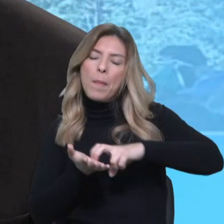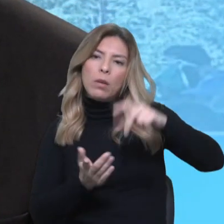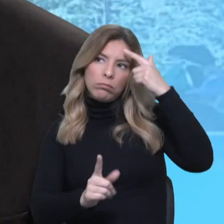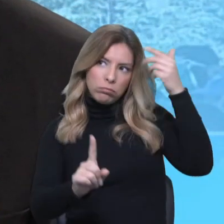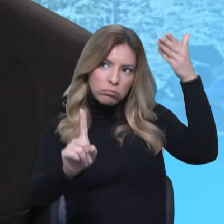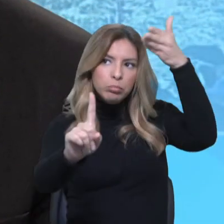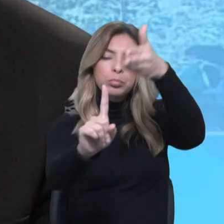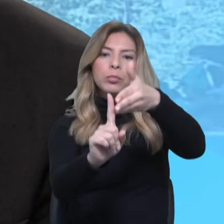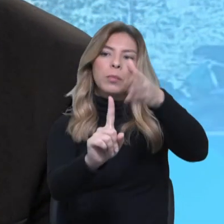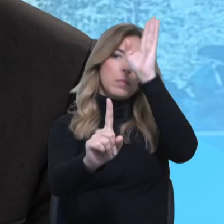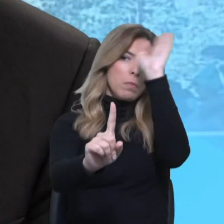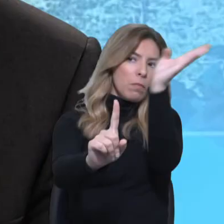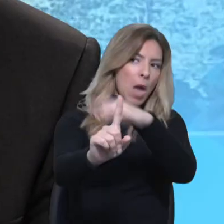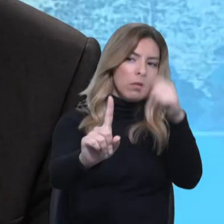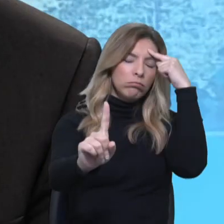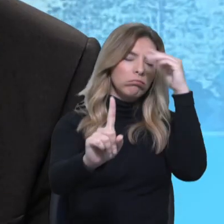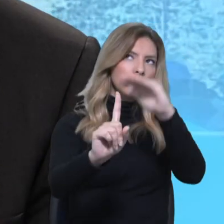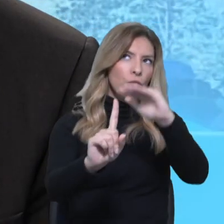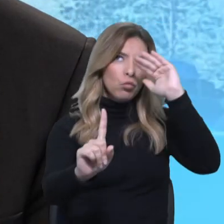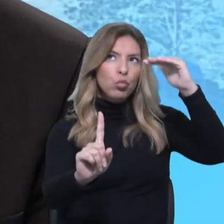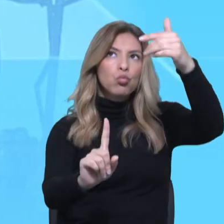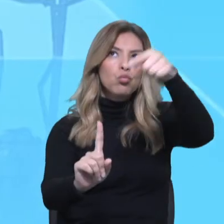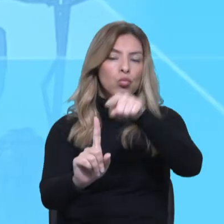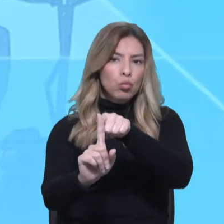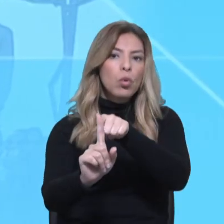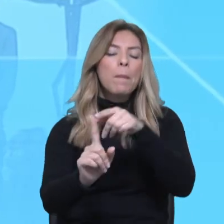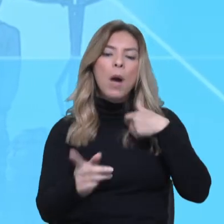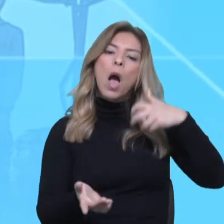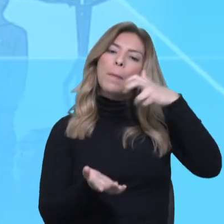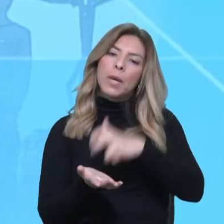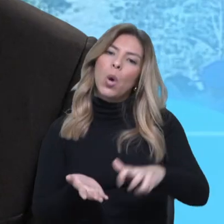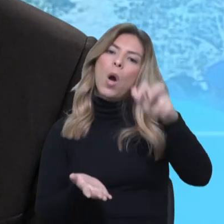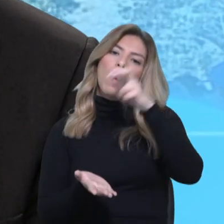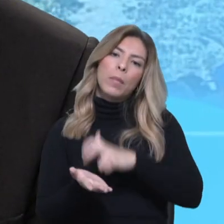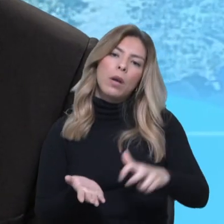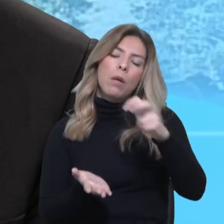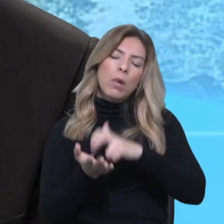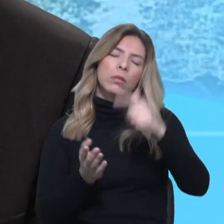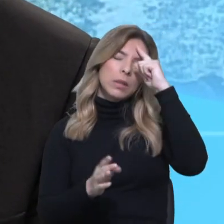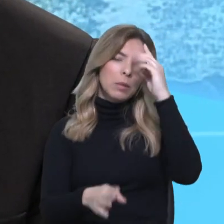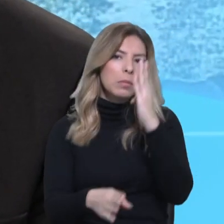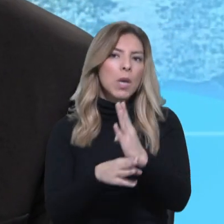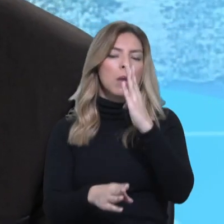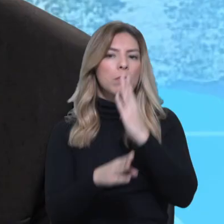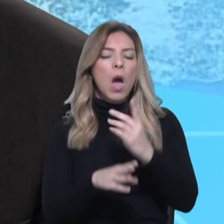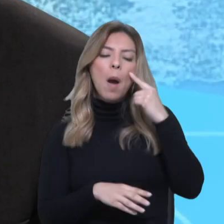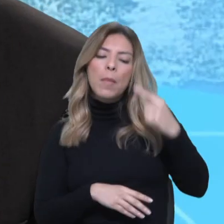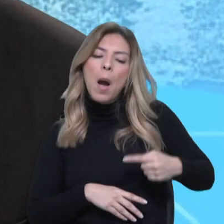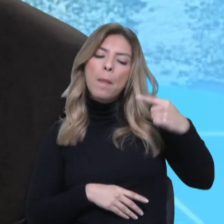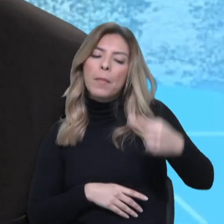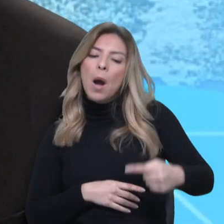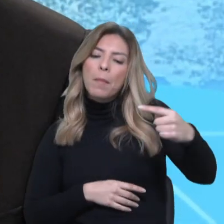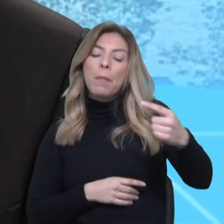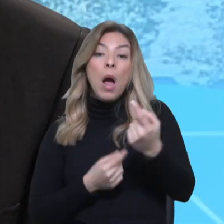referência, olhamos para lá do horizonte, caminhamos em direção a esse ponto de referência e quando estamos perto desse ponto